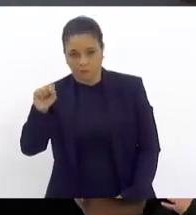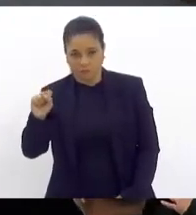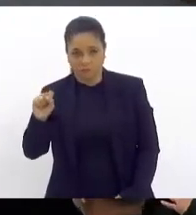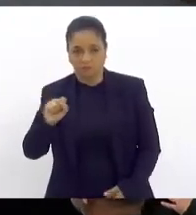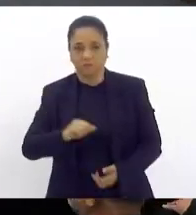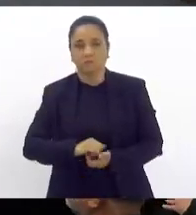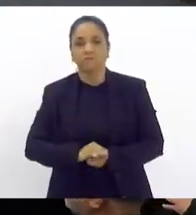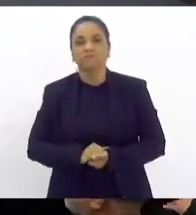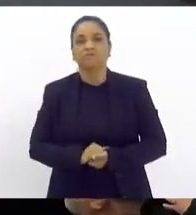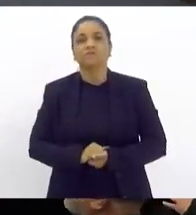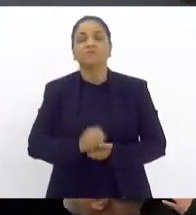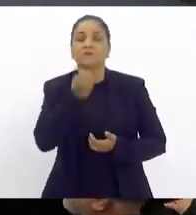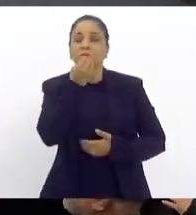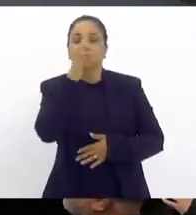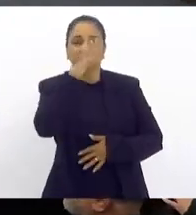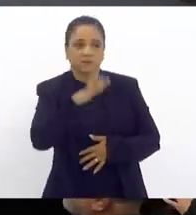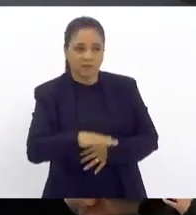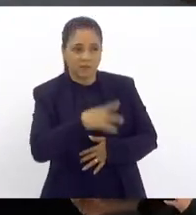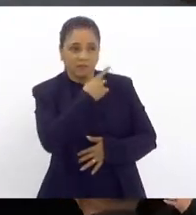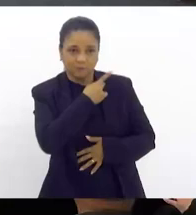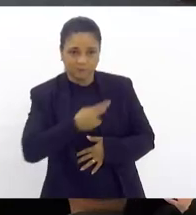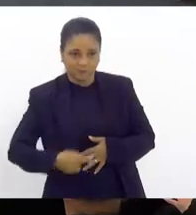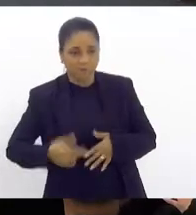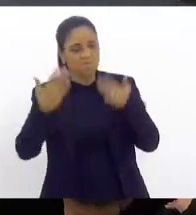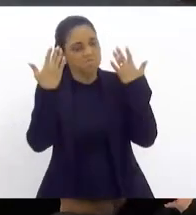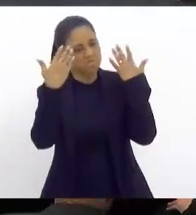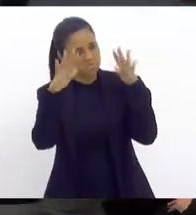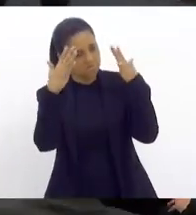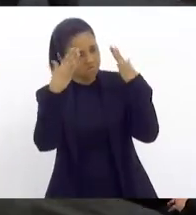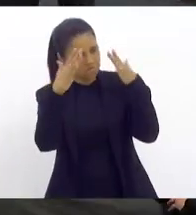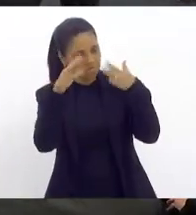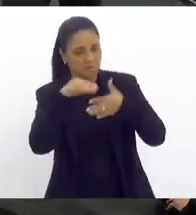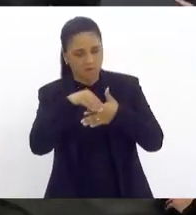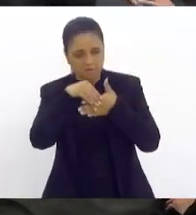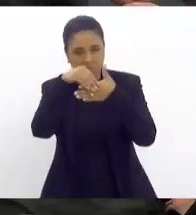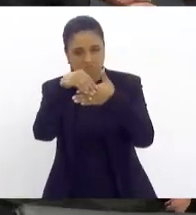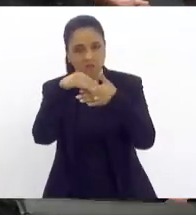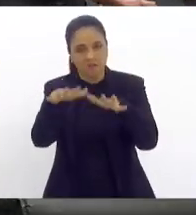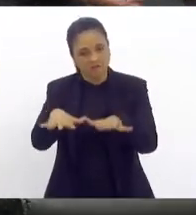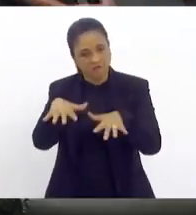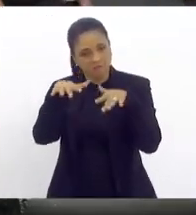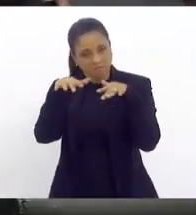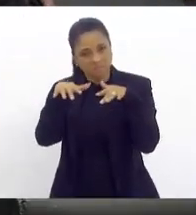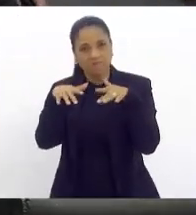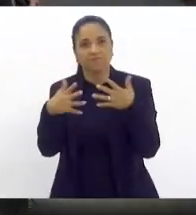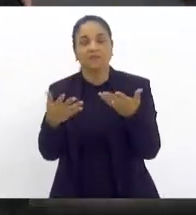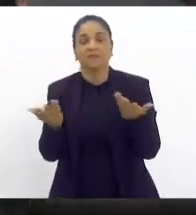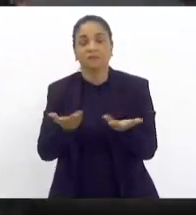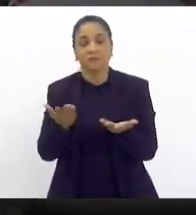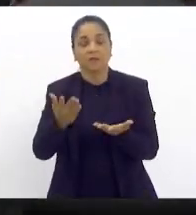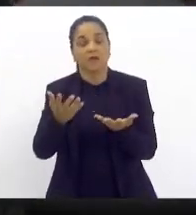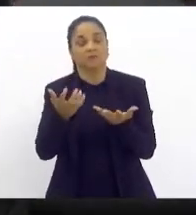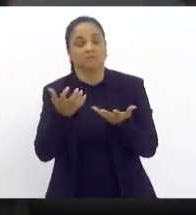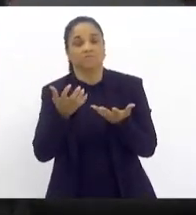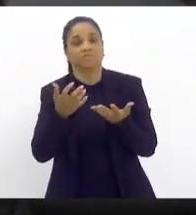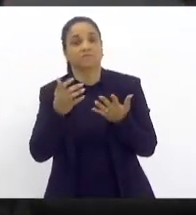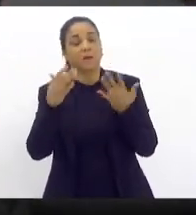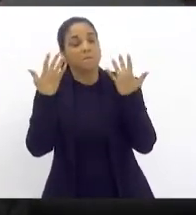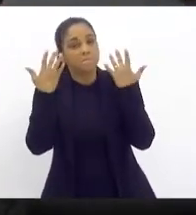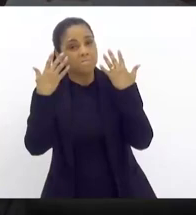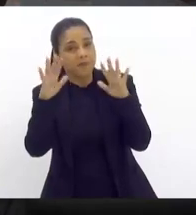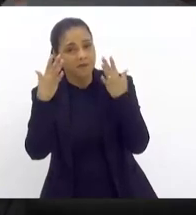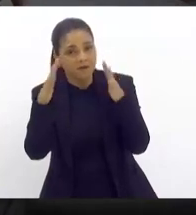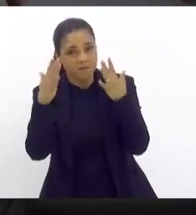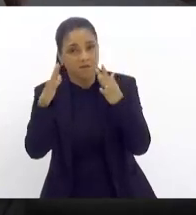Boa tarde Presidente primeiro parabenizá-la pela condução dessa sessão quero aqui Presidente primeiro parabenizar